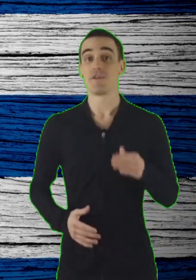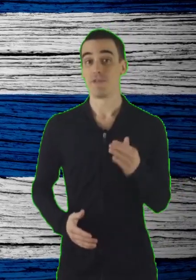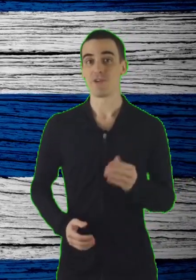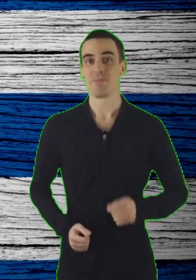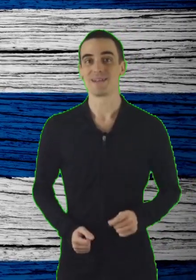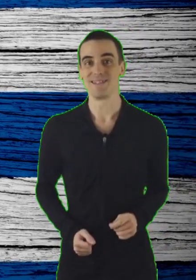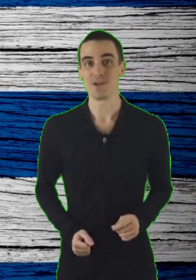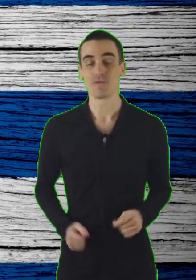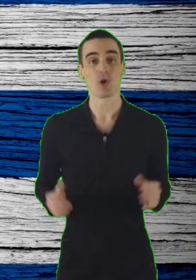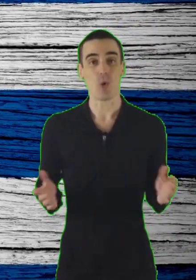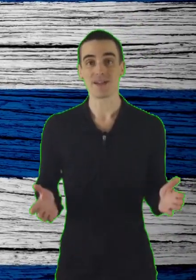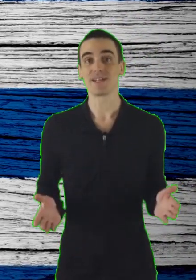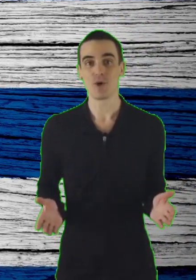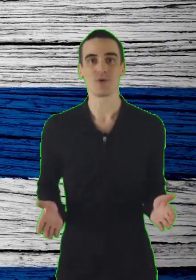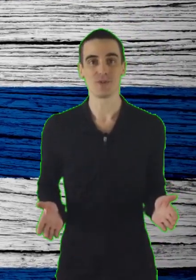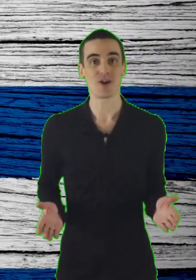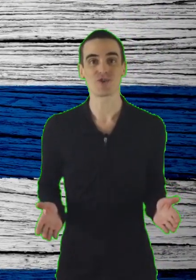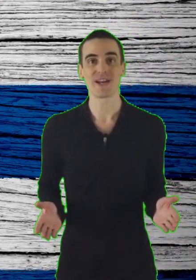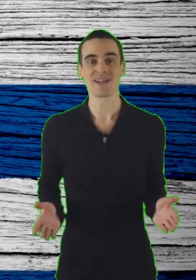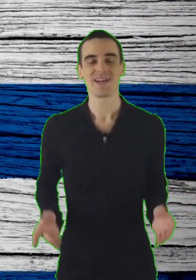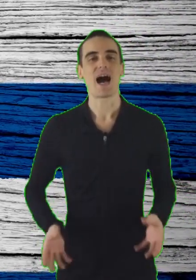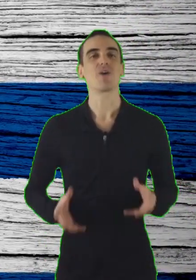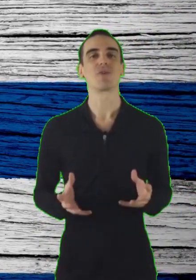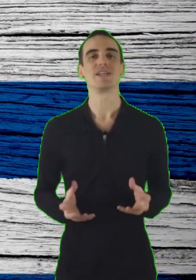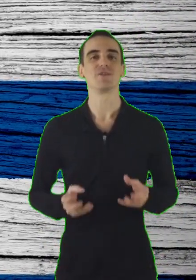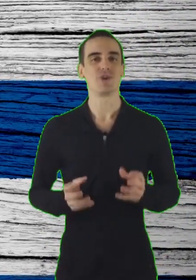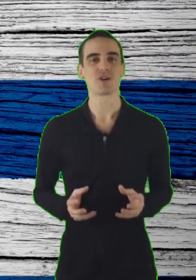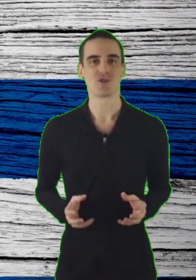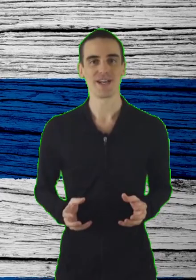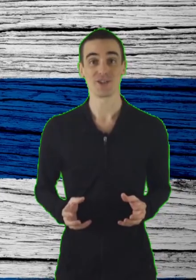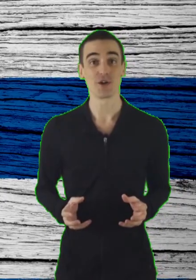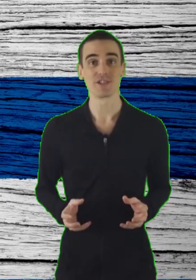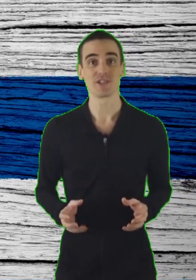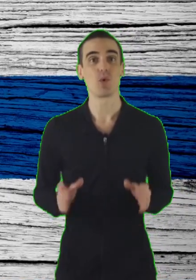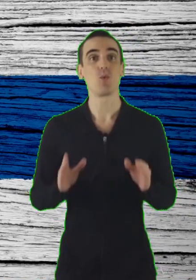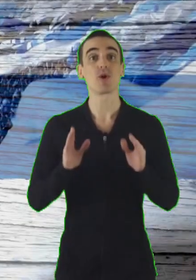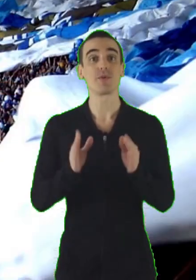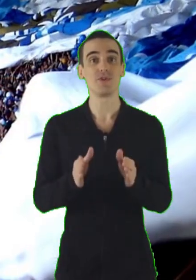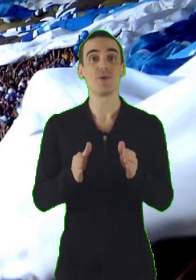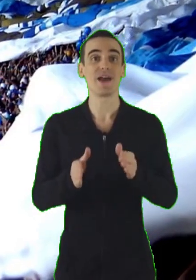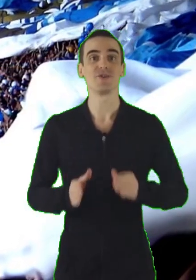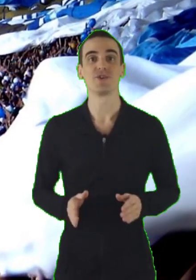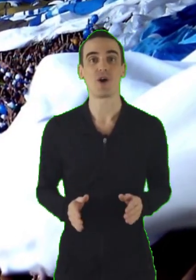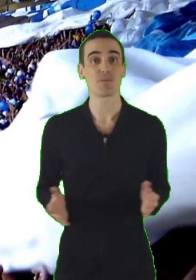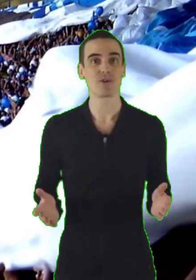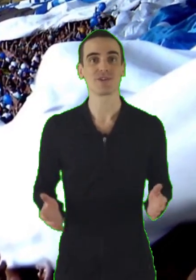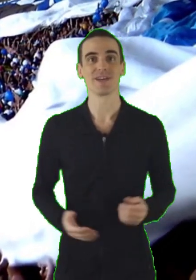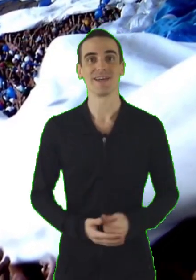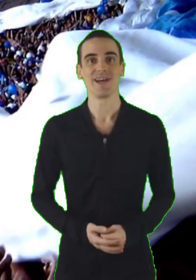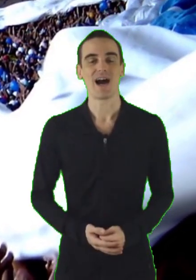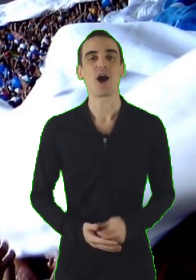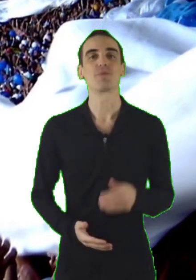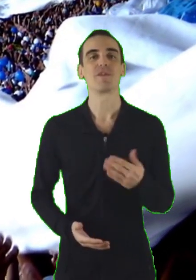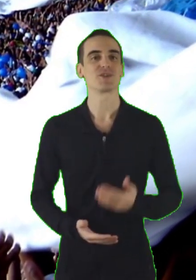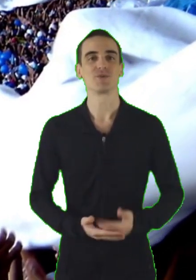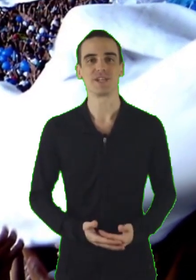acaba de sair. Ronaldo admite conversas com badalado jogador de Copa do Mundo para 2024. Fala, torcedor do